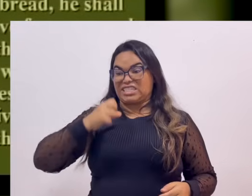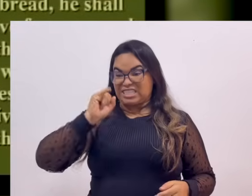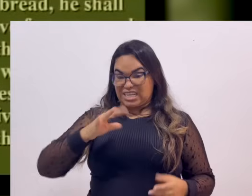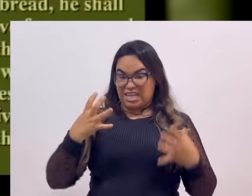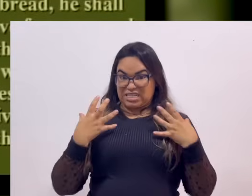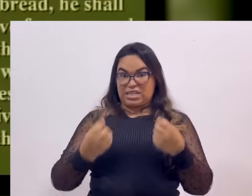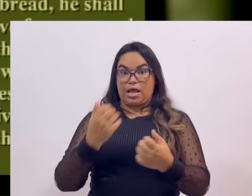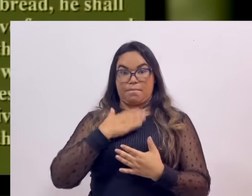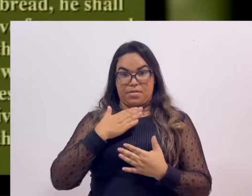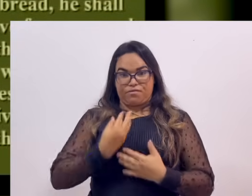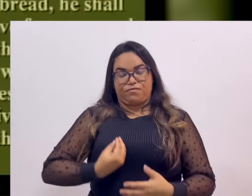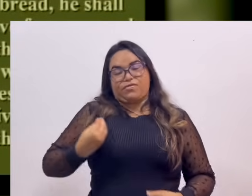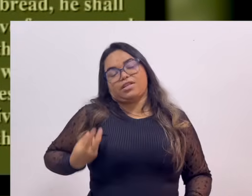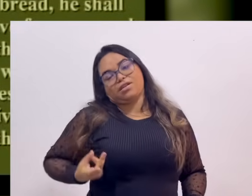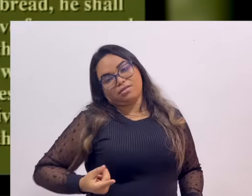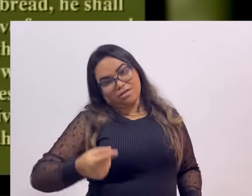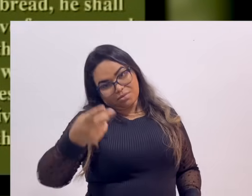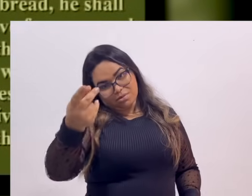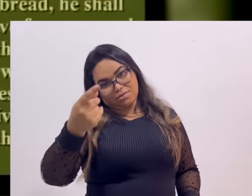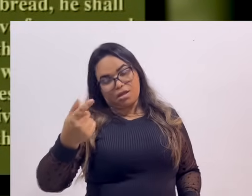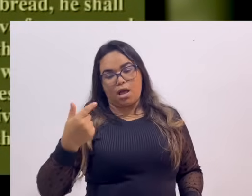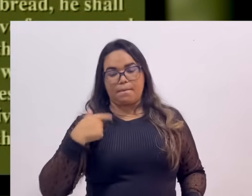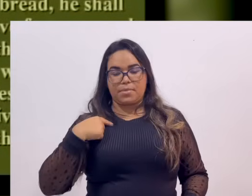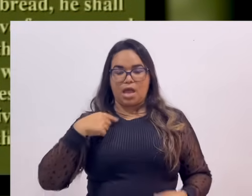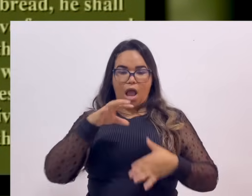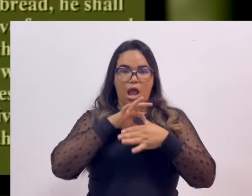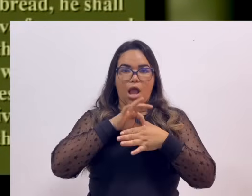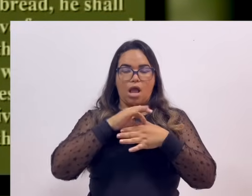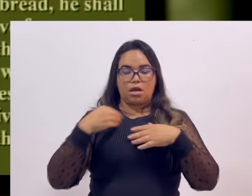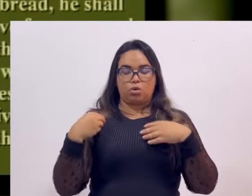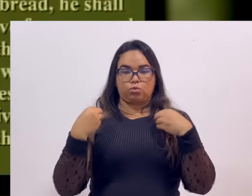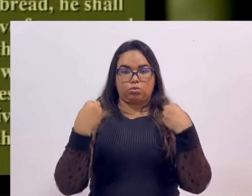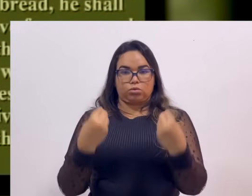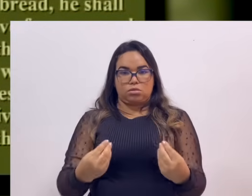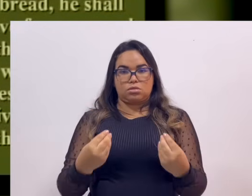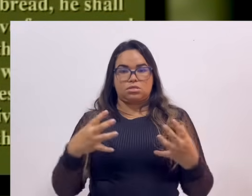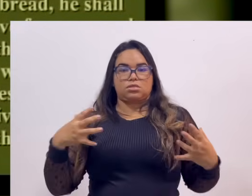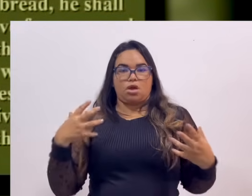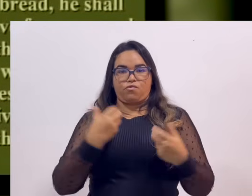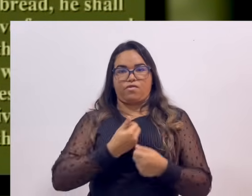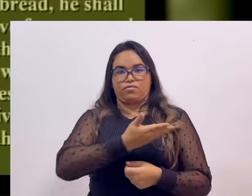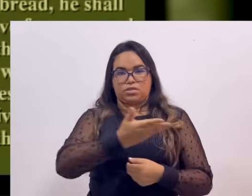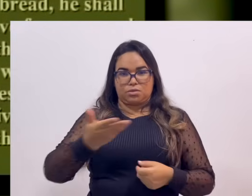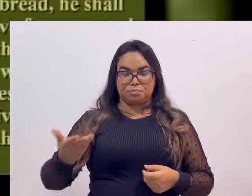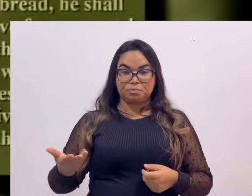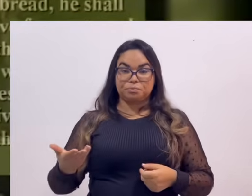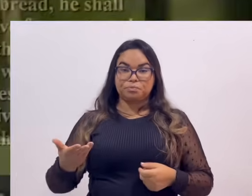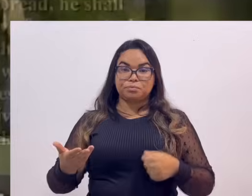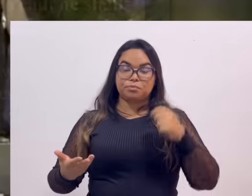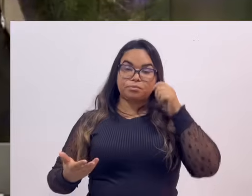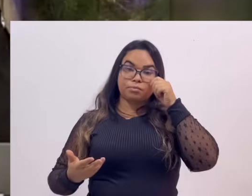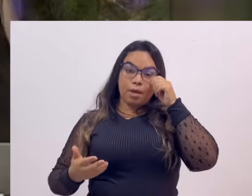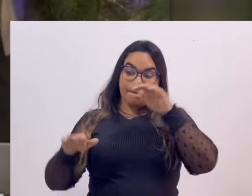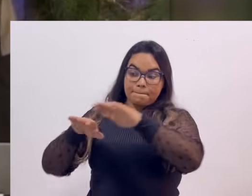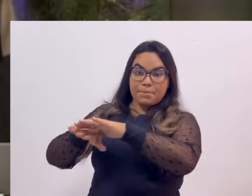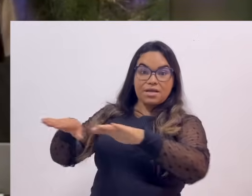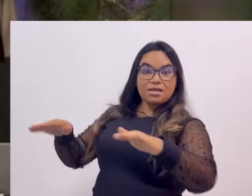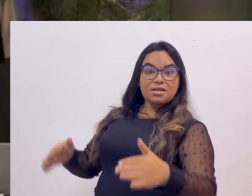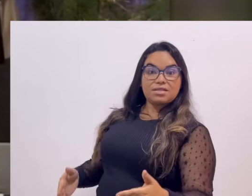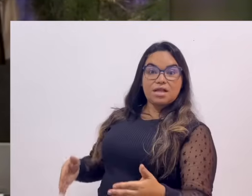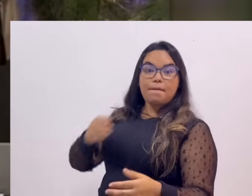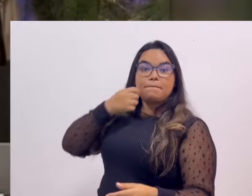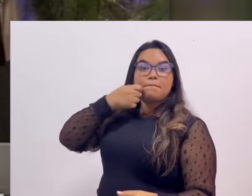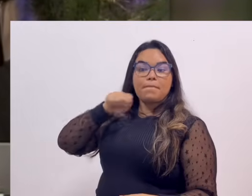pão viverá para sempre e o pão que eu dou é a minha carne que eu darei pela vida do mundo esta era a mesa dos